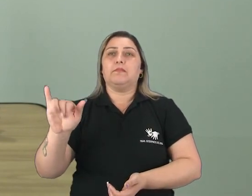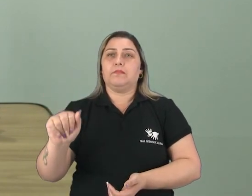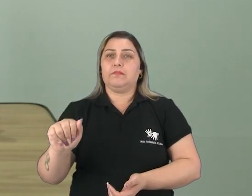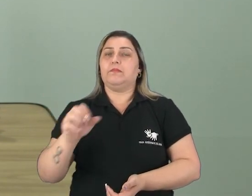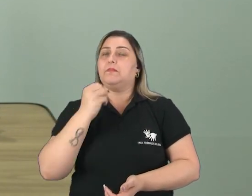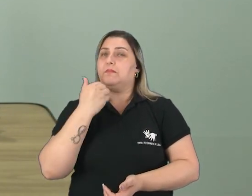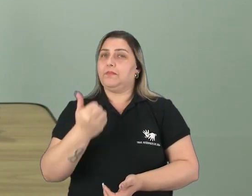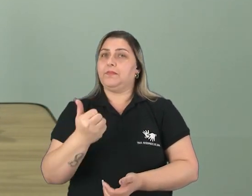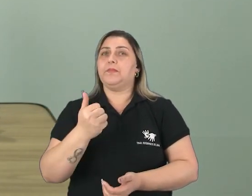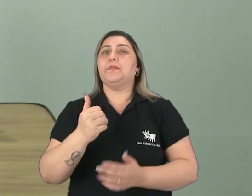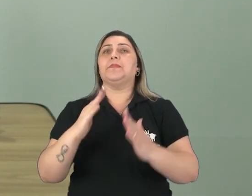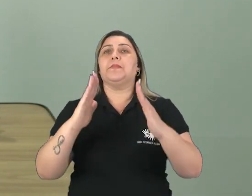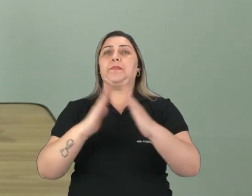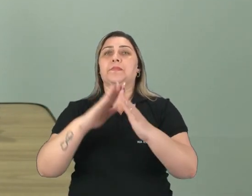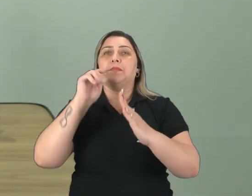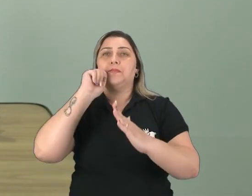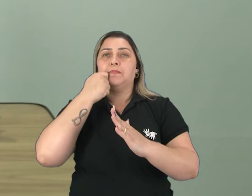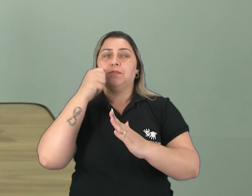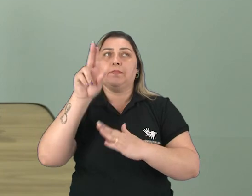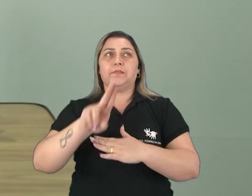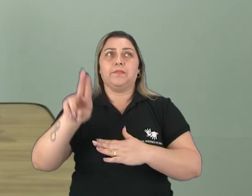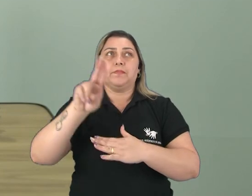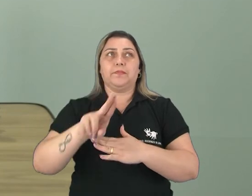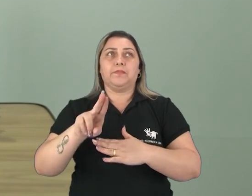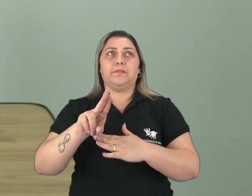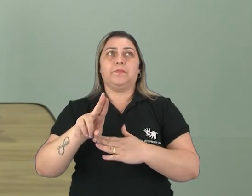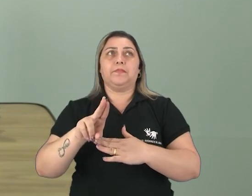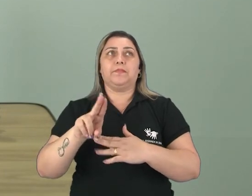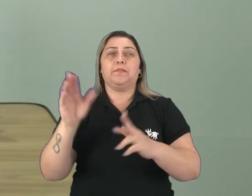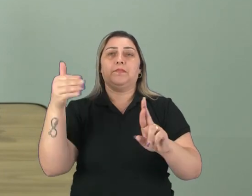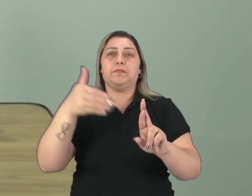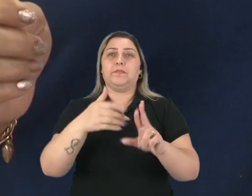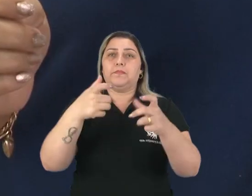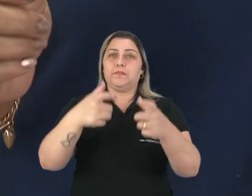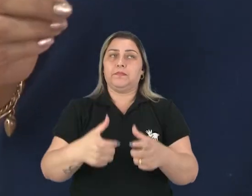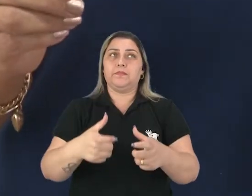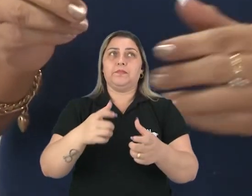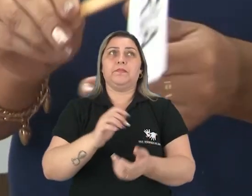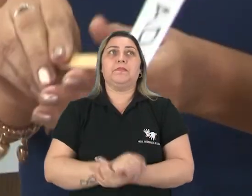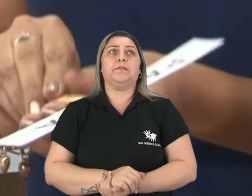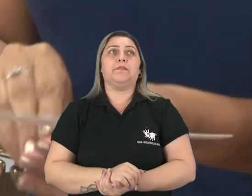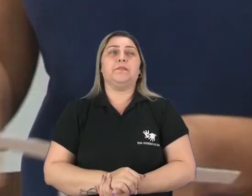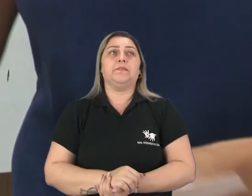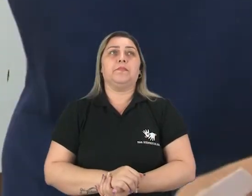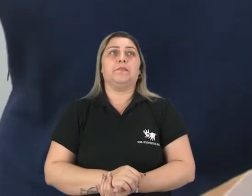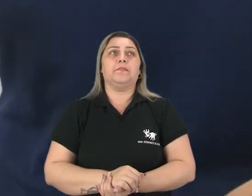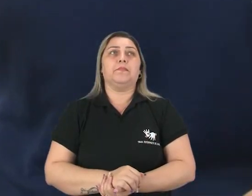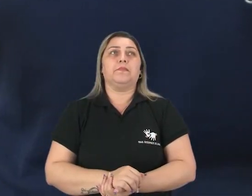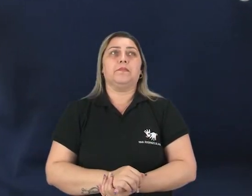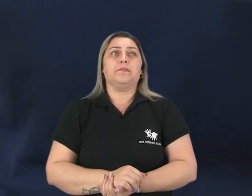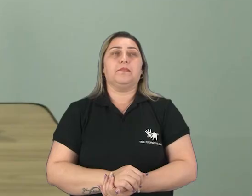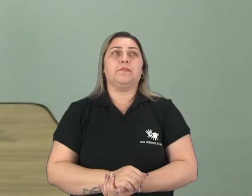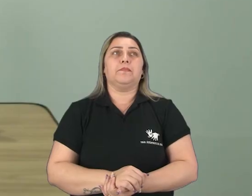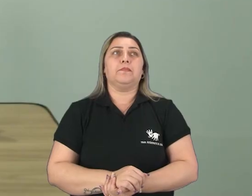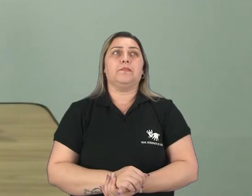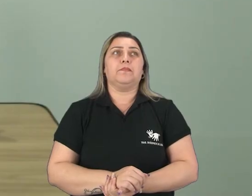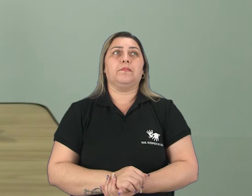Padaria. Muito bem, a padaria foi utilizada como ponto de referência.